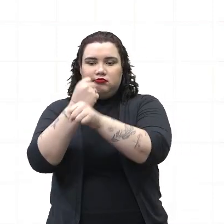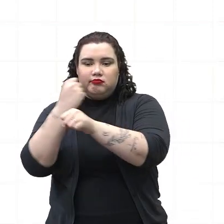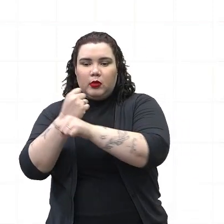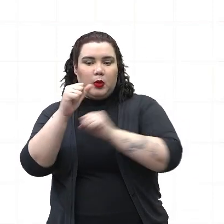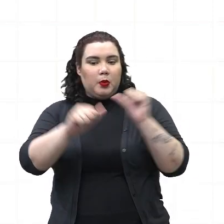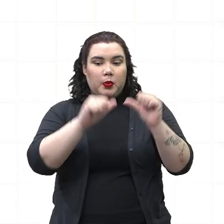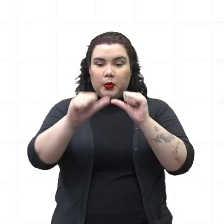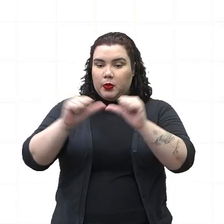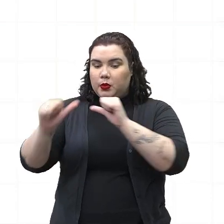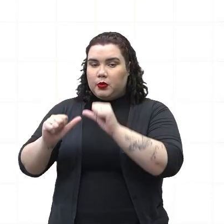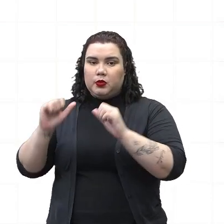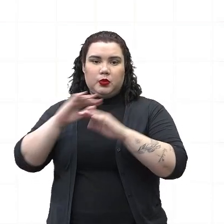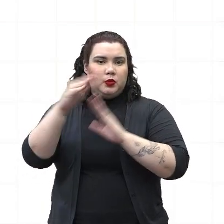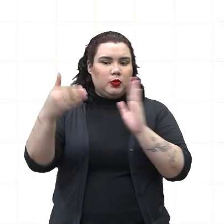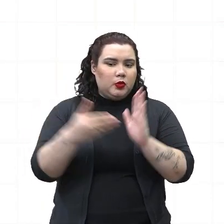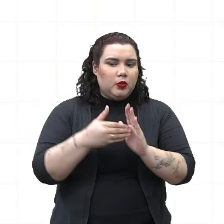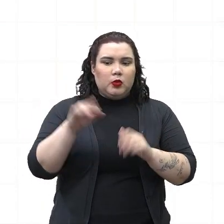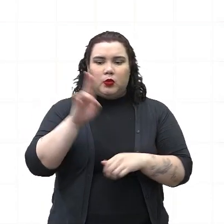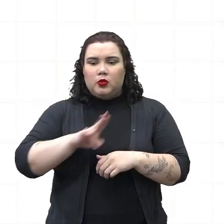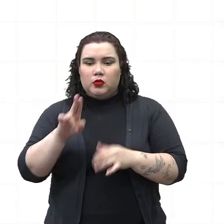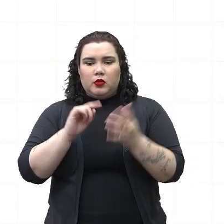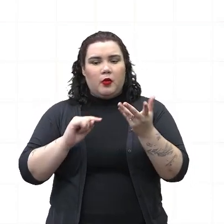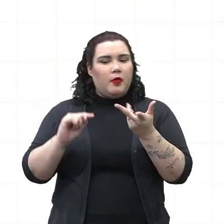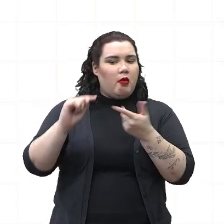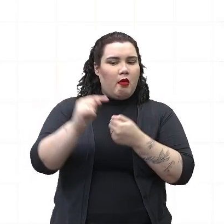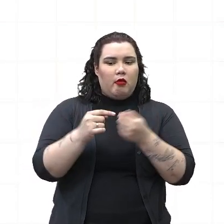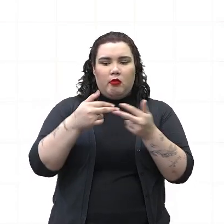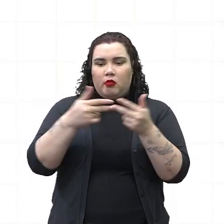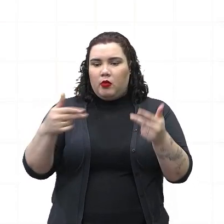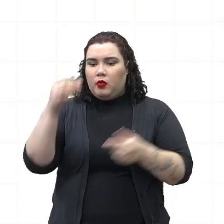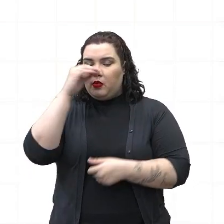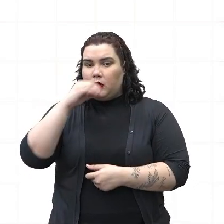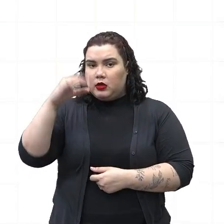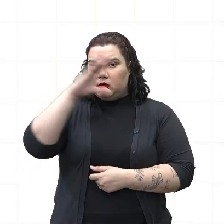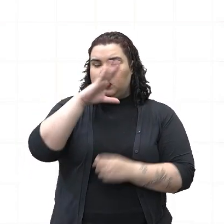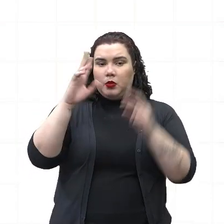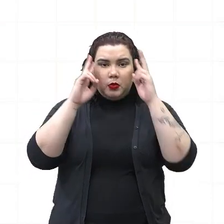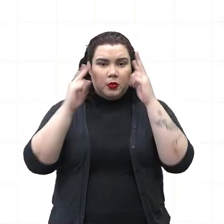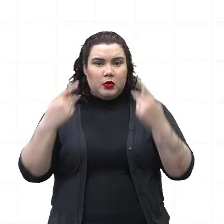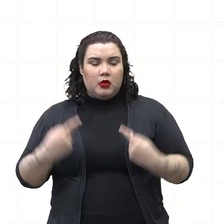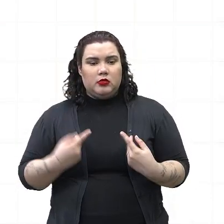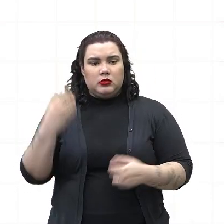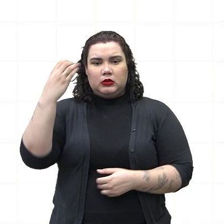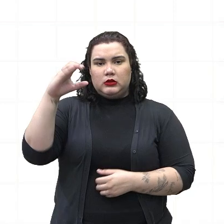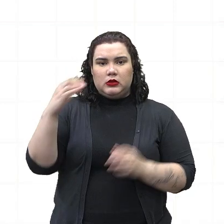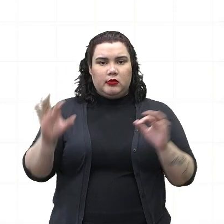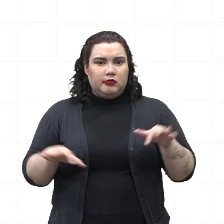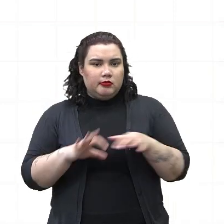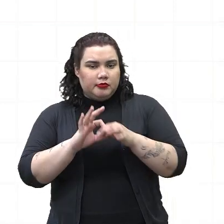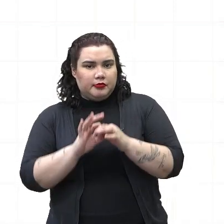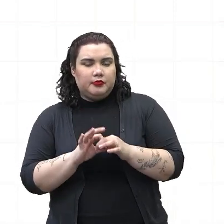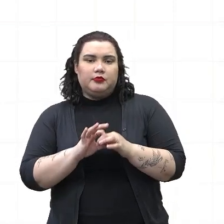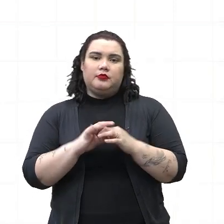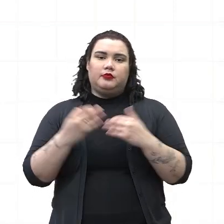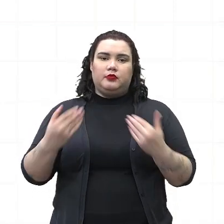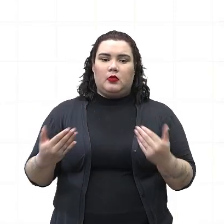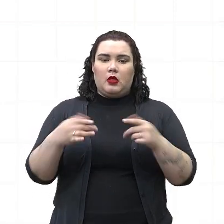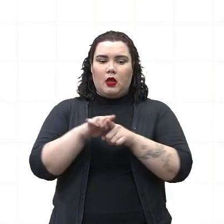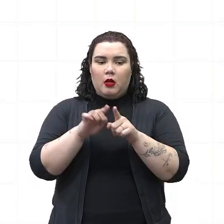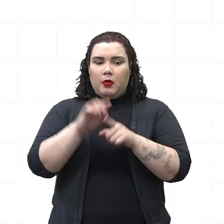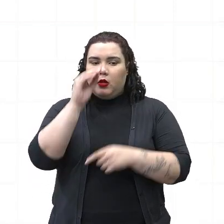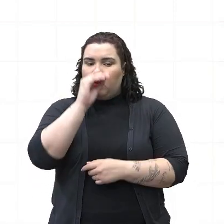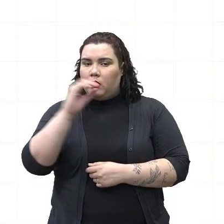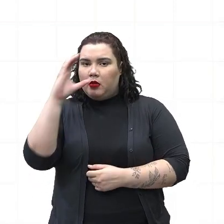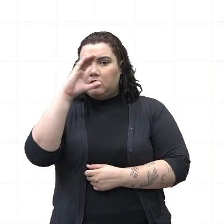tudo, usou o cimento, o metal, usou o conhecimento humano, usou a ciência, né? Usou